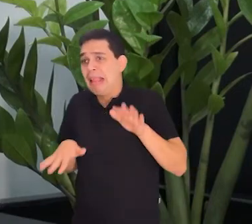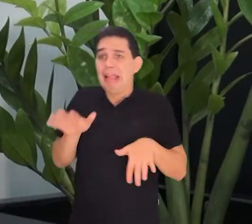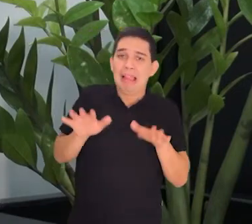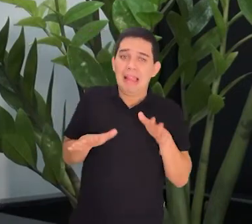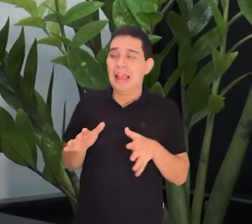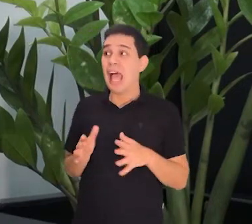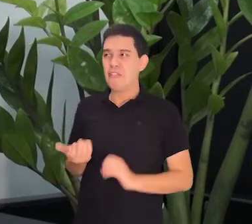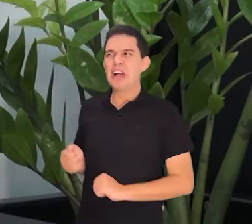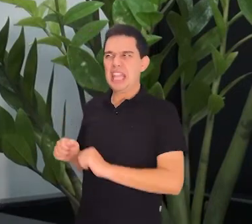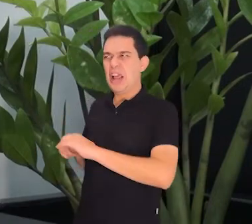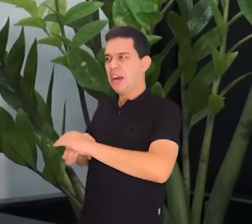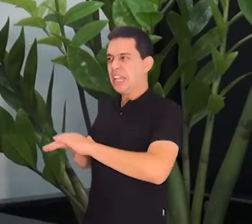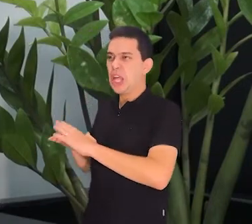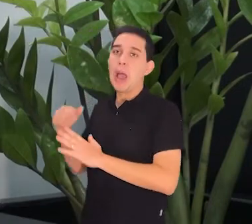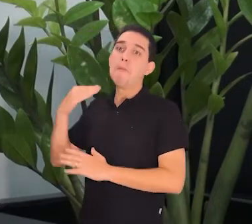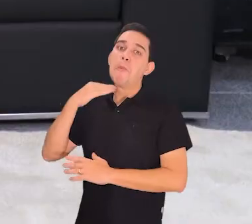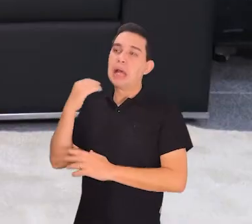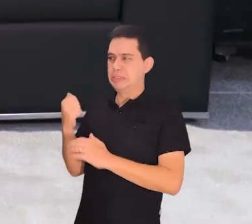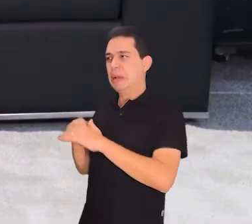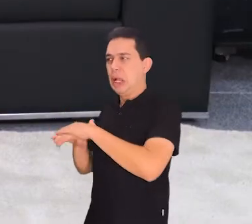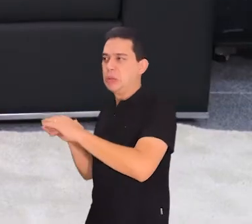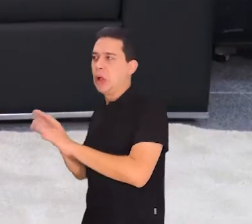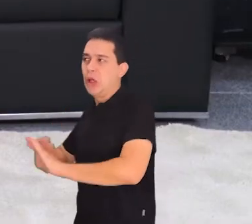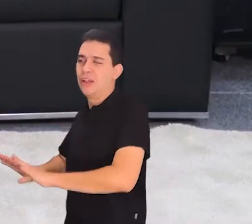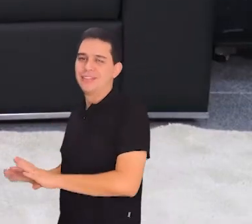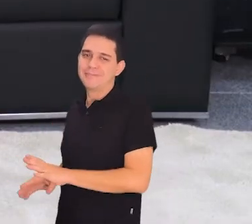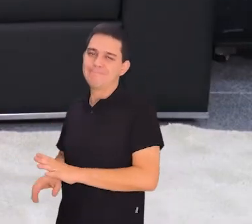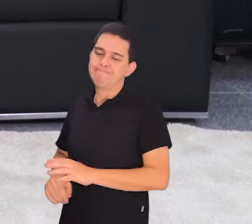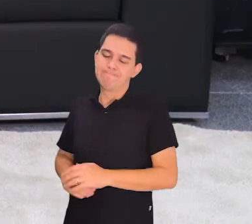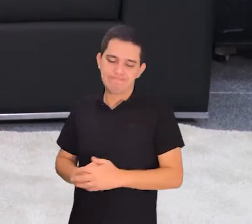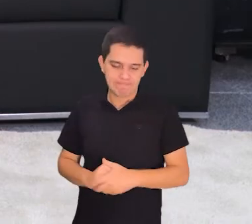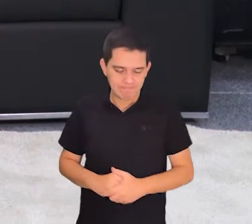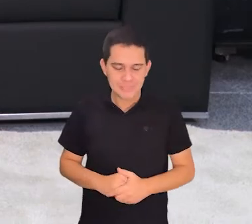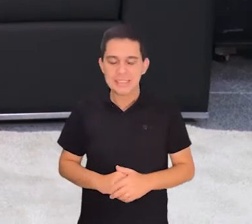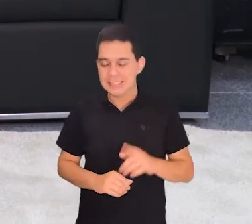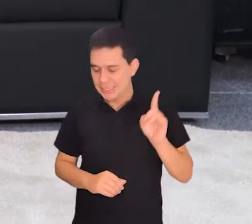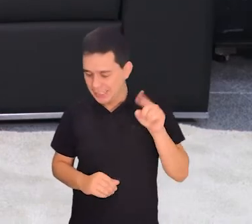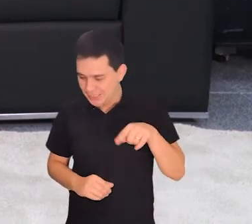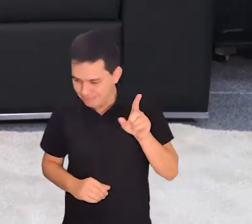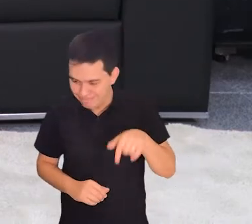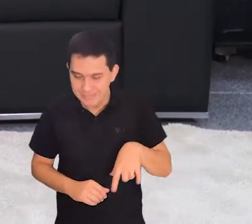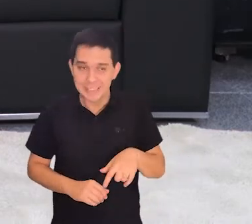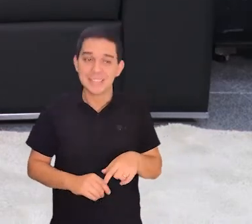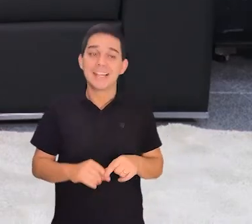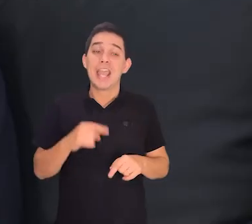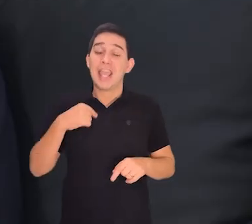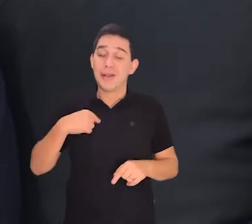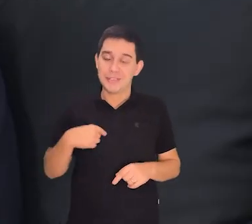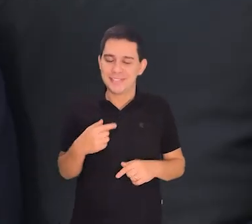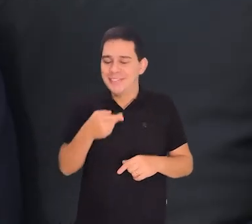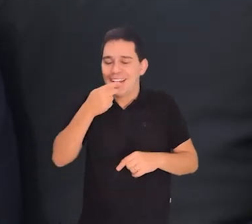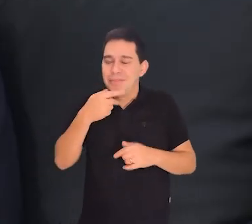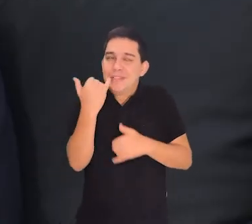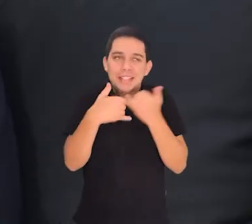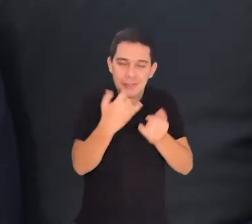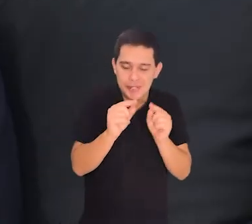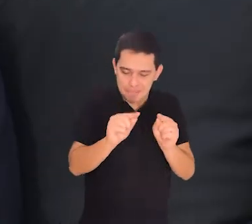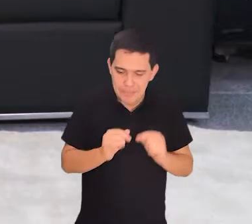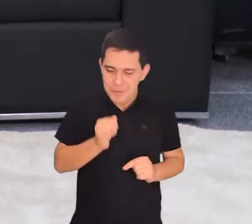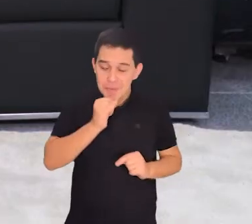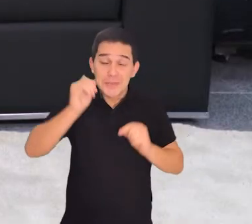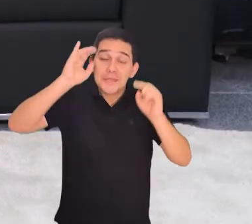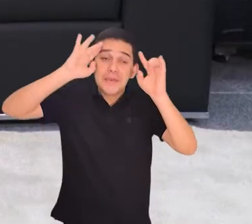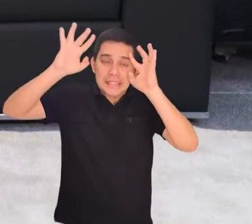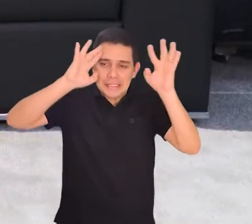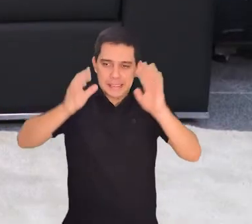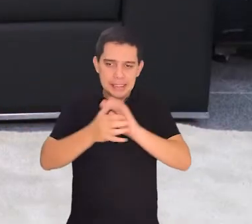na poupança. Como é que é isso? É aquela história, né? Eu costumo brincar o seguinte. Vamos imaginar que a